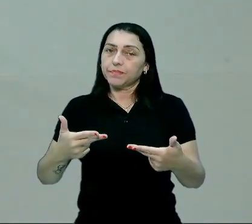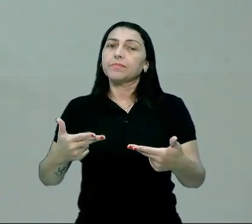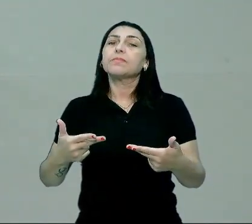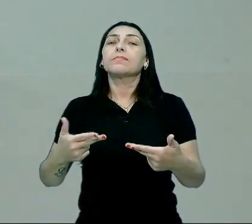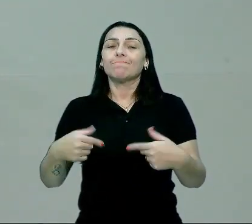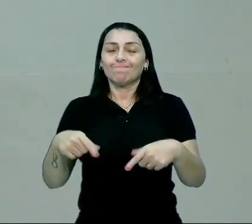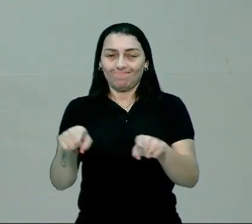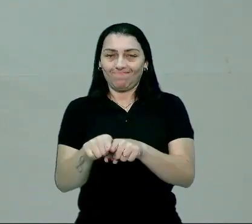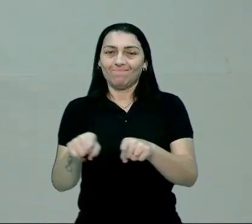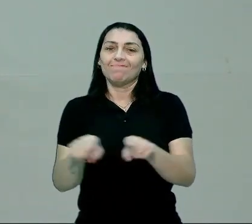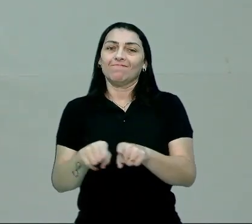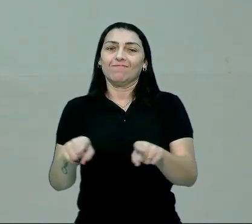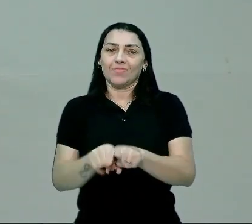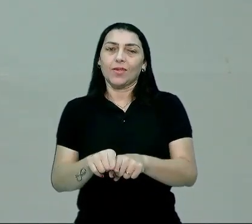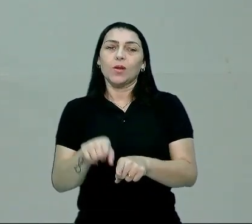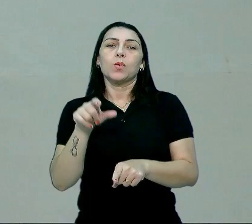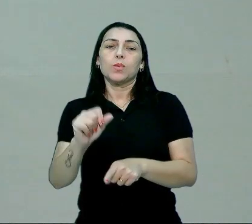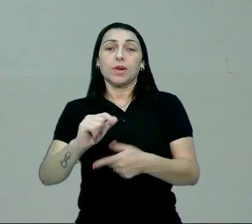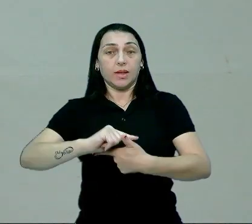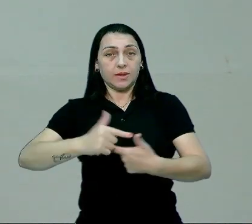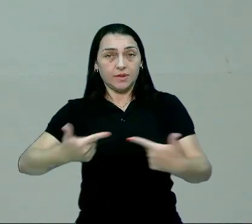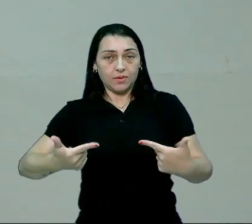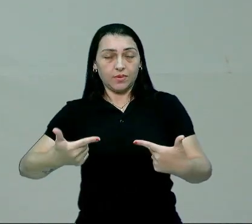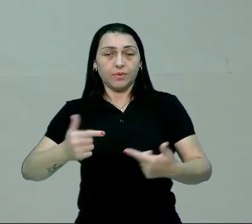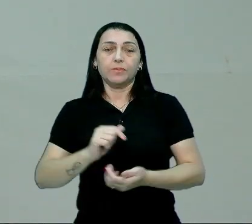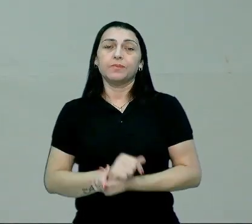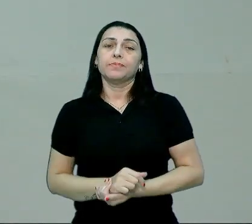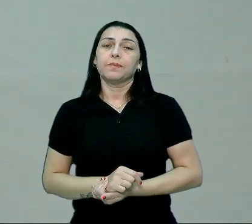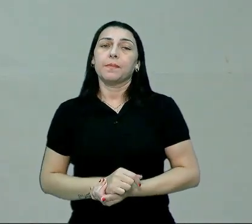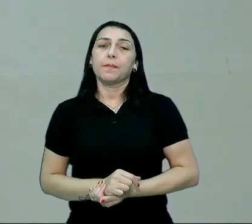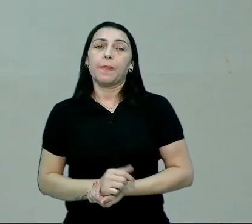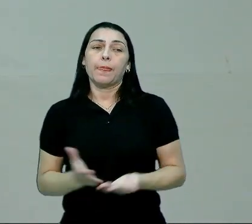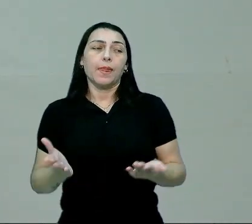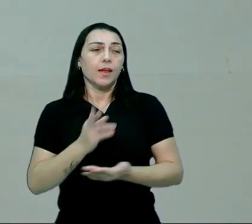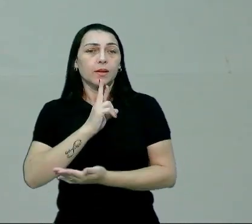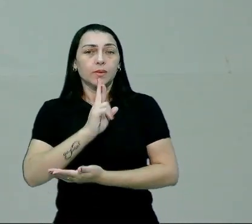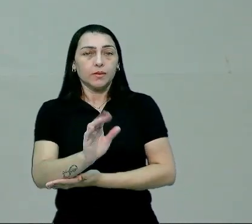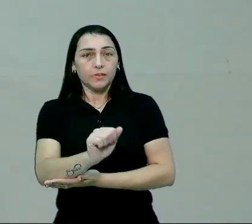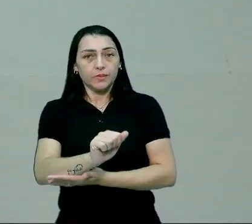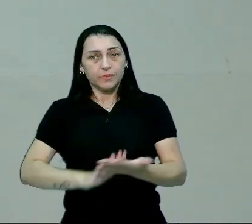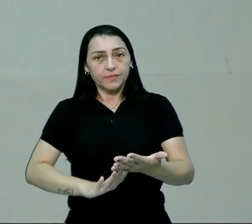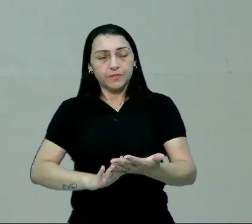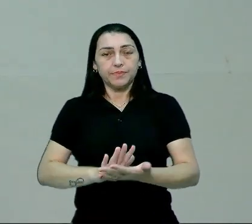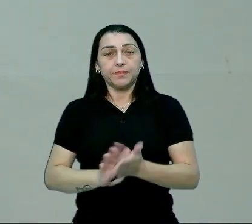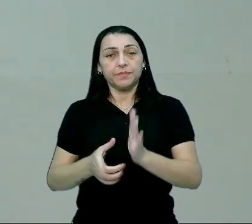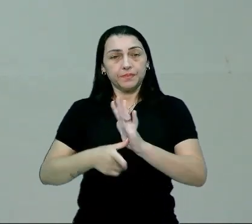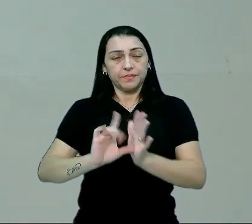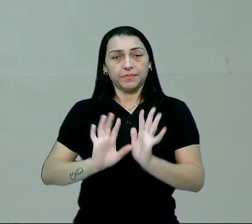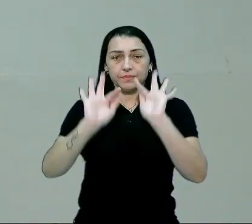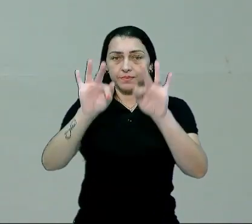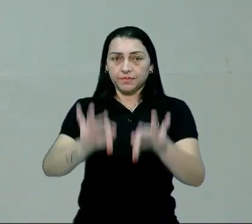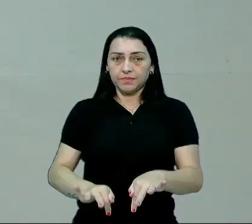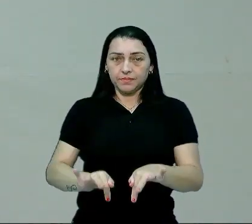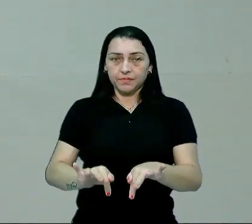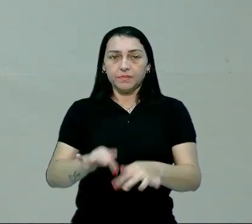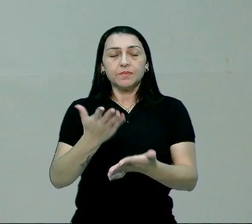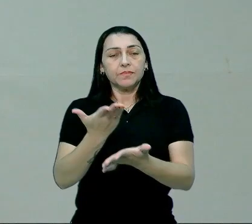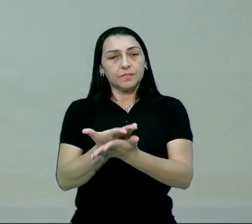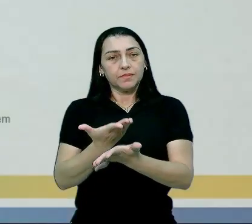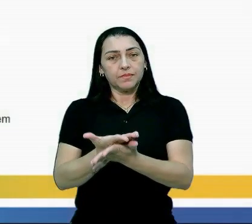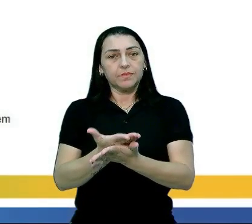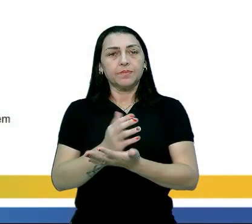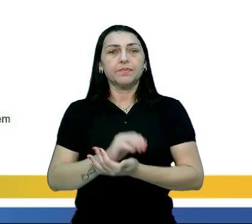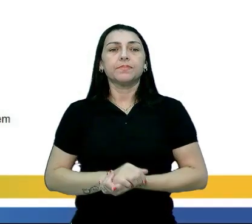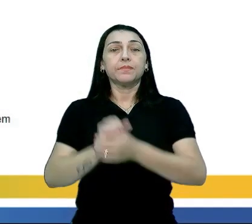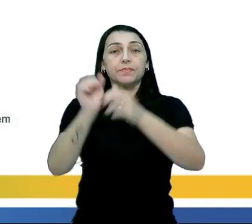Cumprem mecanicamente uma tradição. Vamos para o nosso exercitando. Antes de finalizar esta